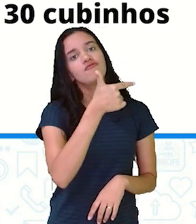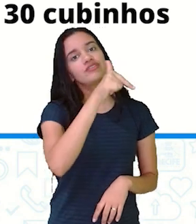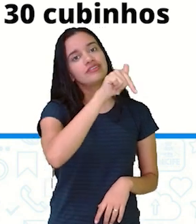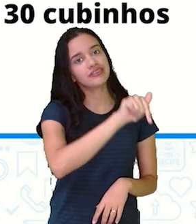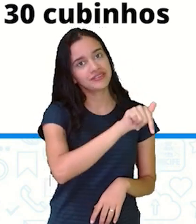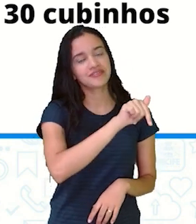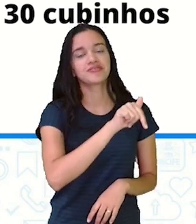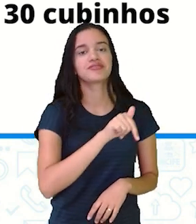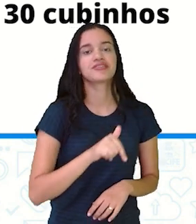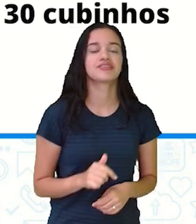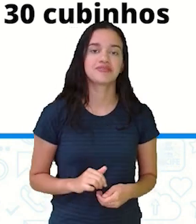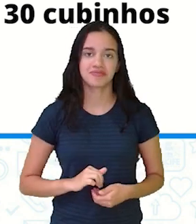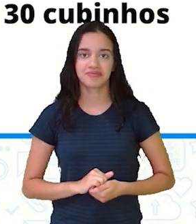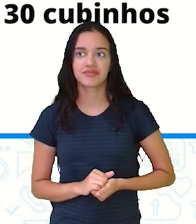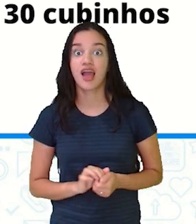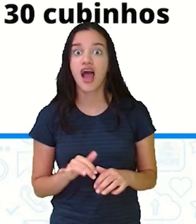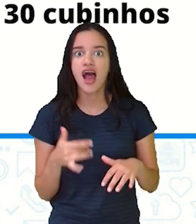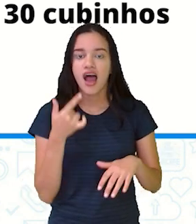27 cubinhos.